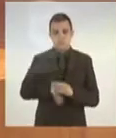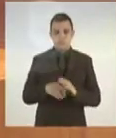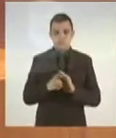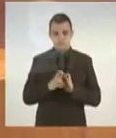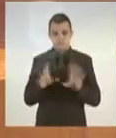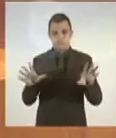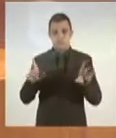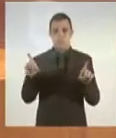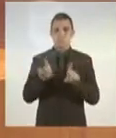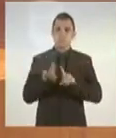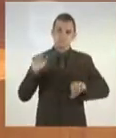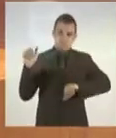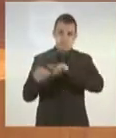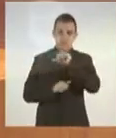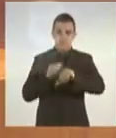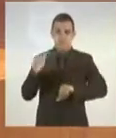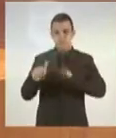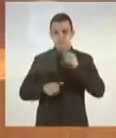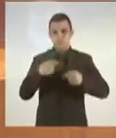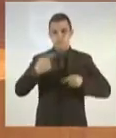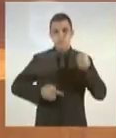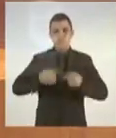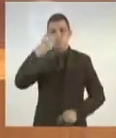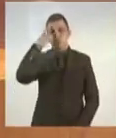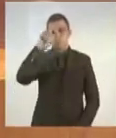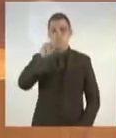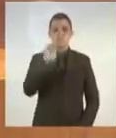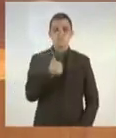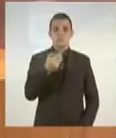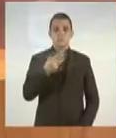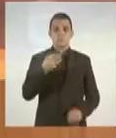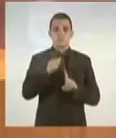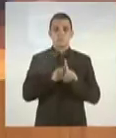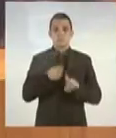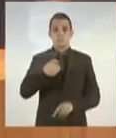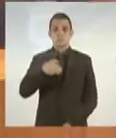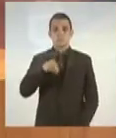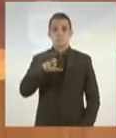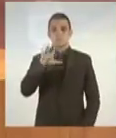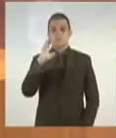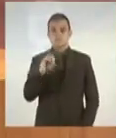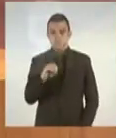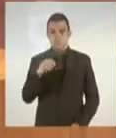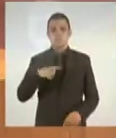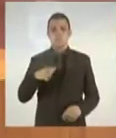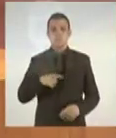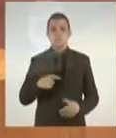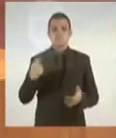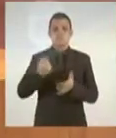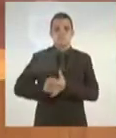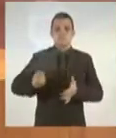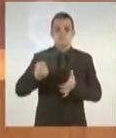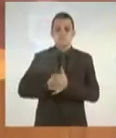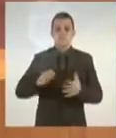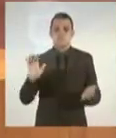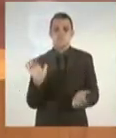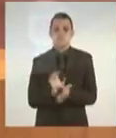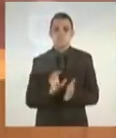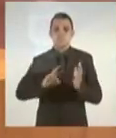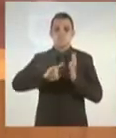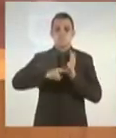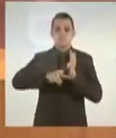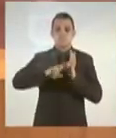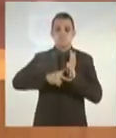de março, e que está havendo uma mobilização muito grande de centrais sindicais a nível